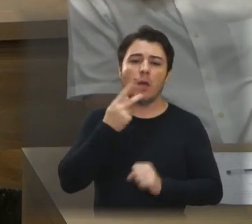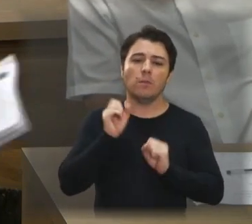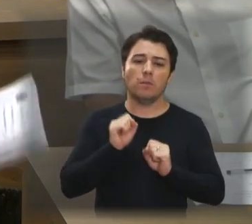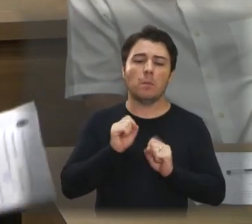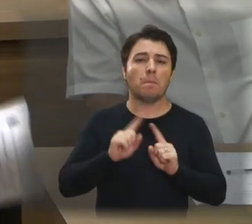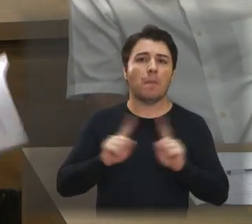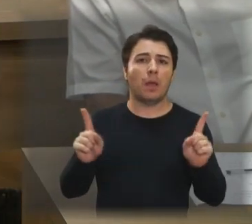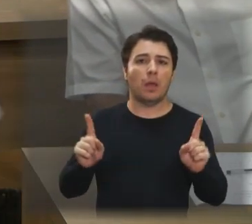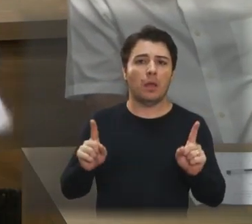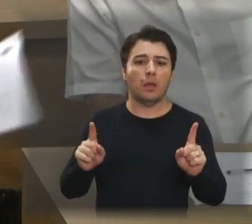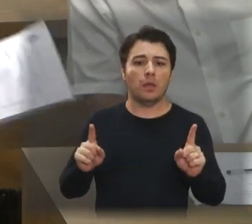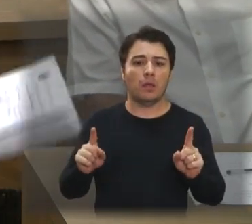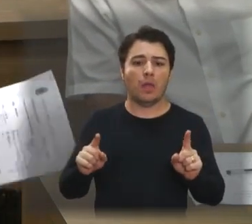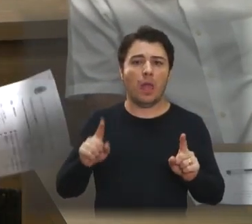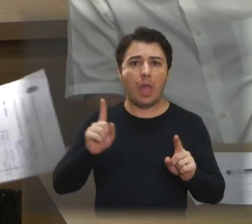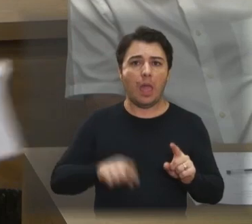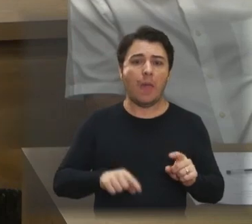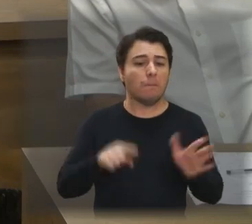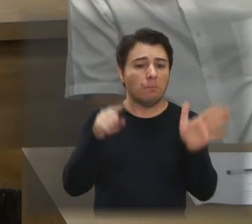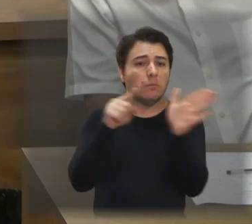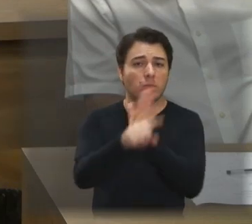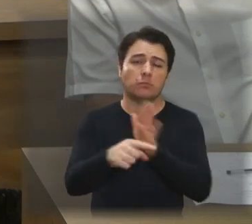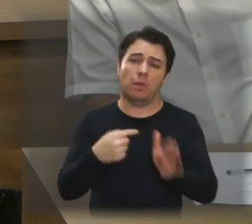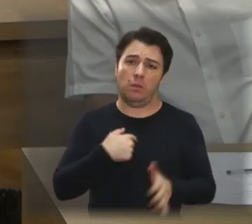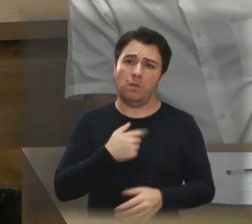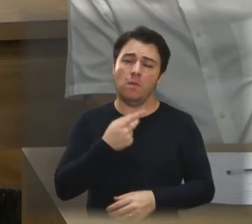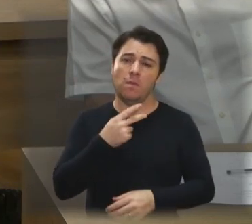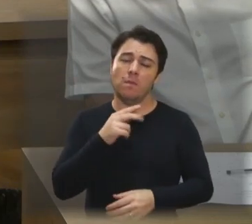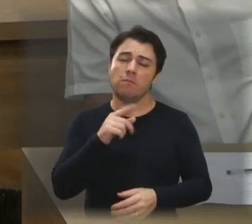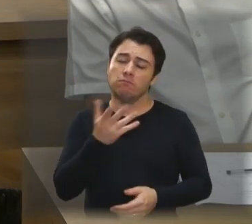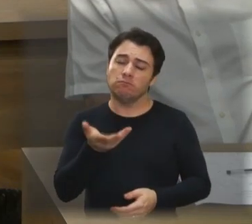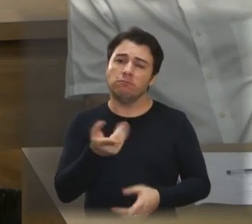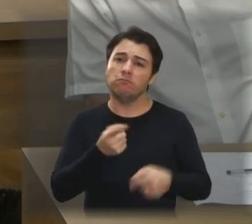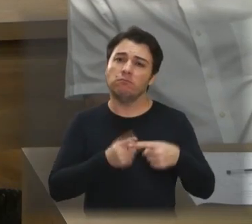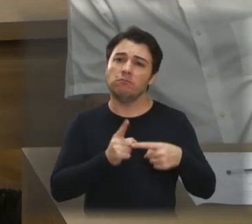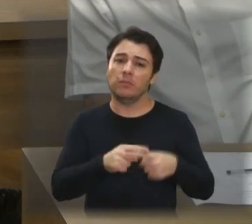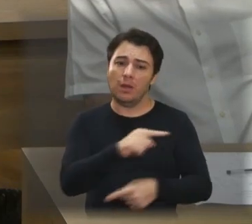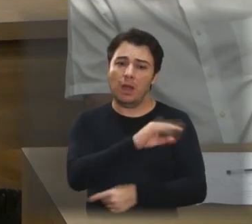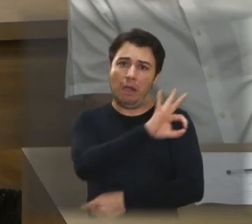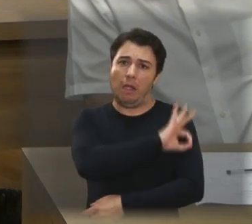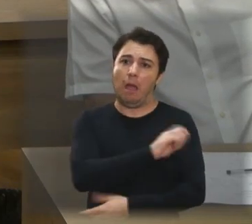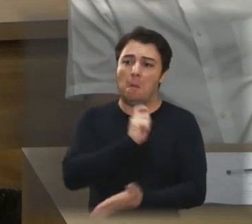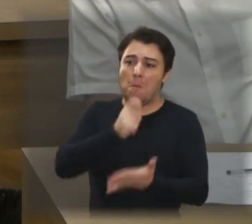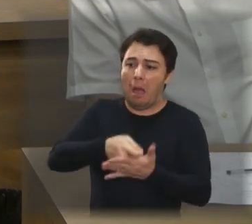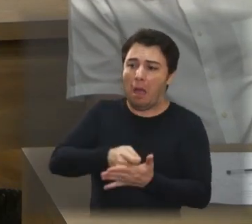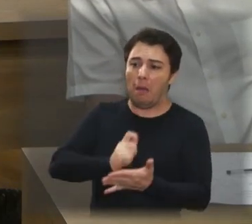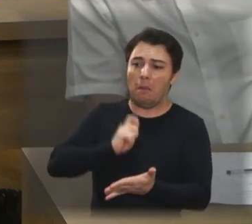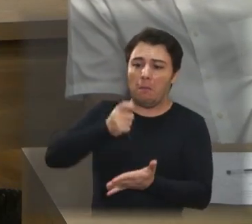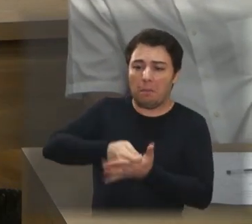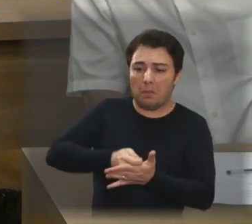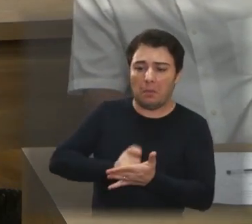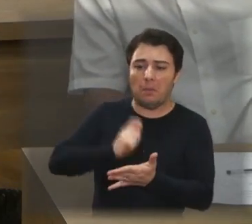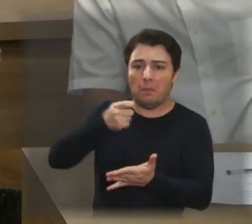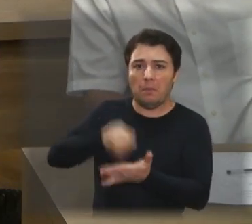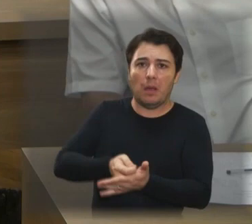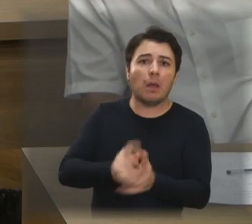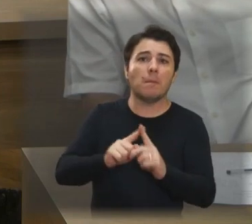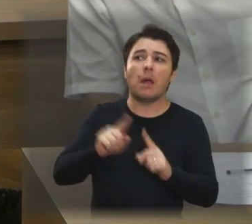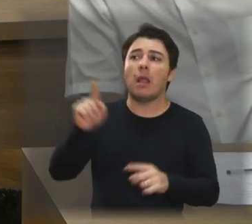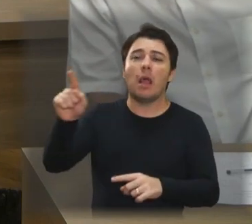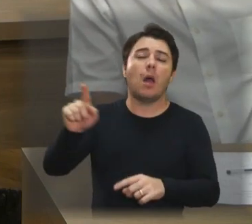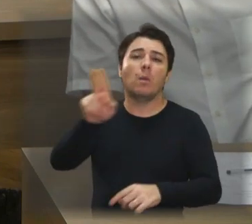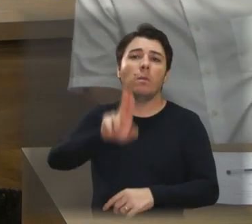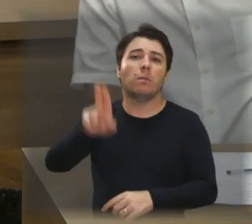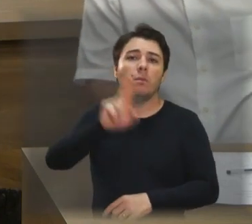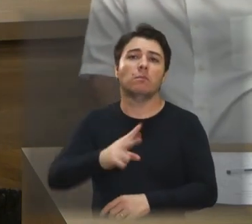responder mas eu que essa questão que eu faço porque não dá para ficar o município pagando uma despesa de uma faixa aqui